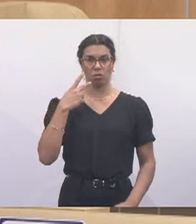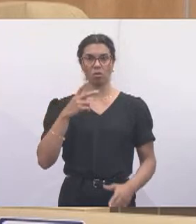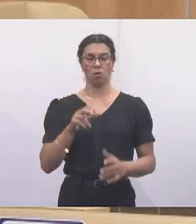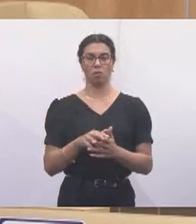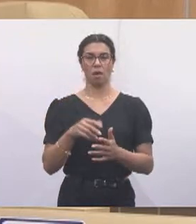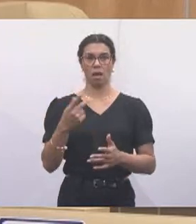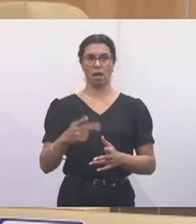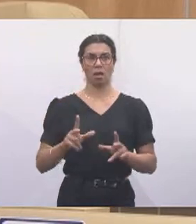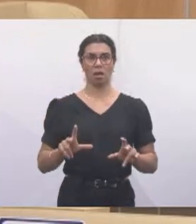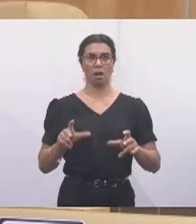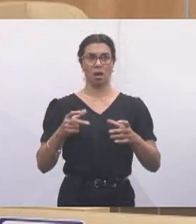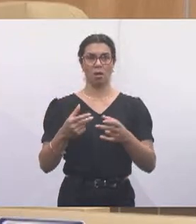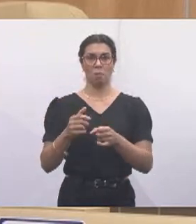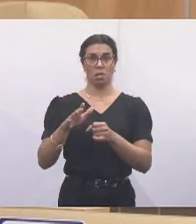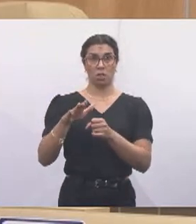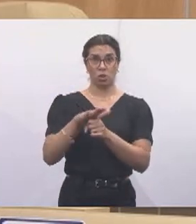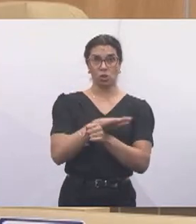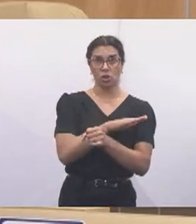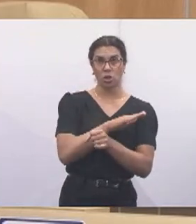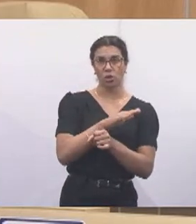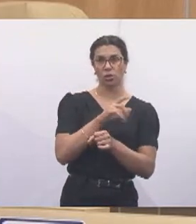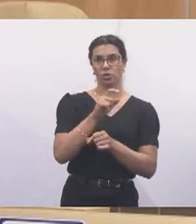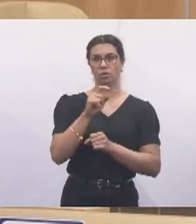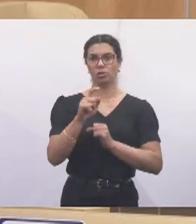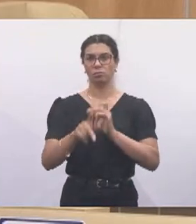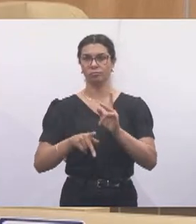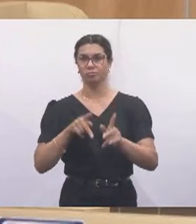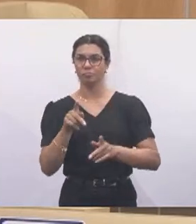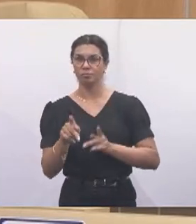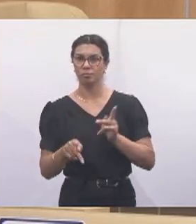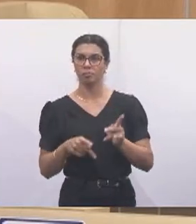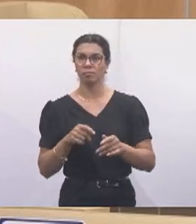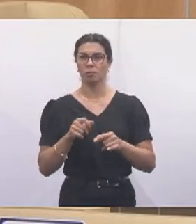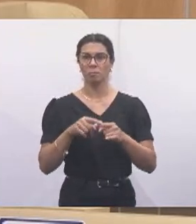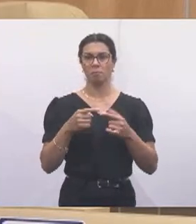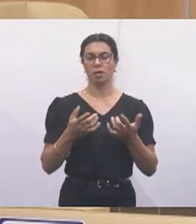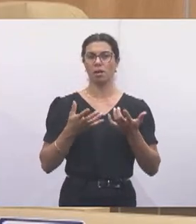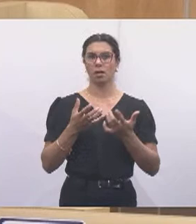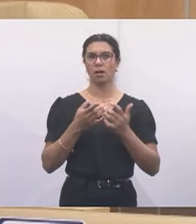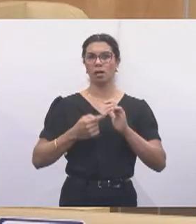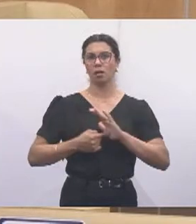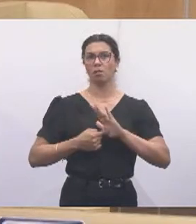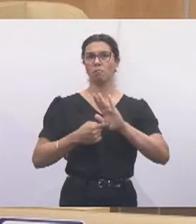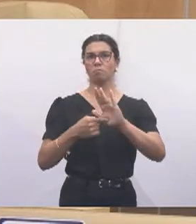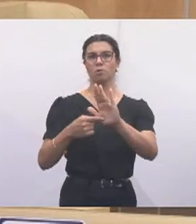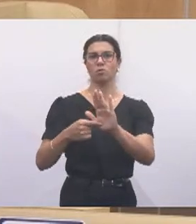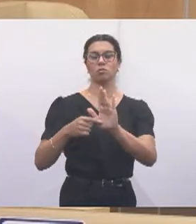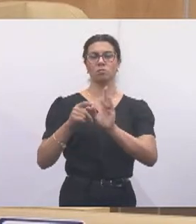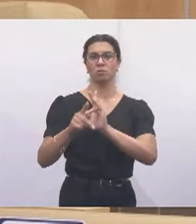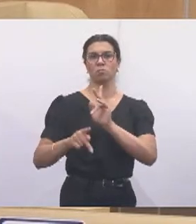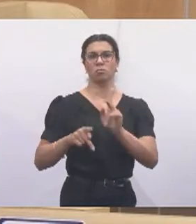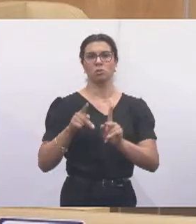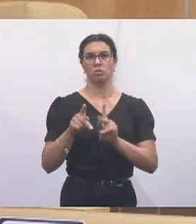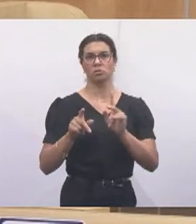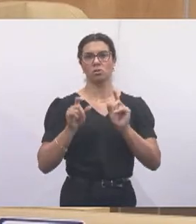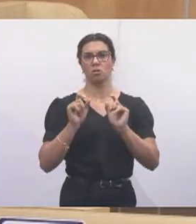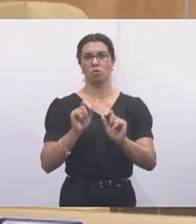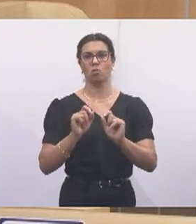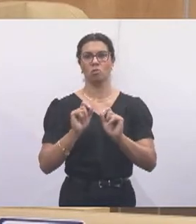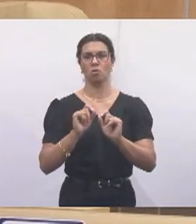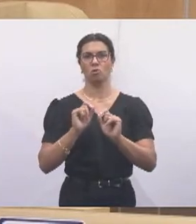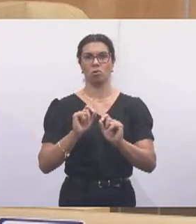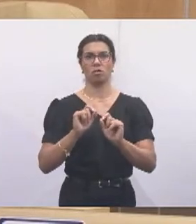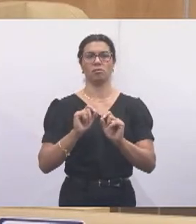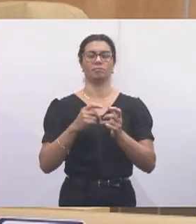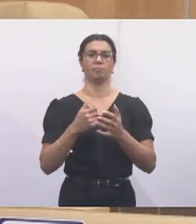cheia, com o objetivo de, abre aspas, jogar para a galera e colocar nas costas de